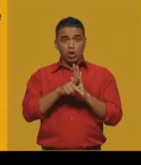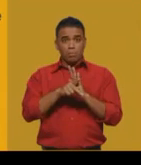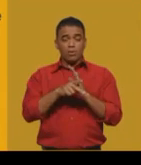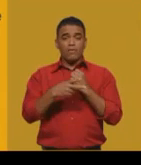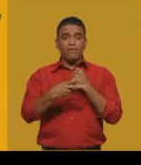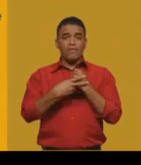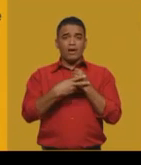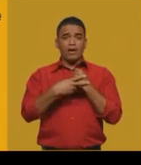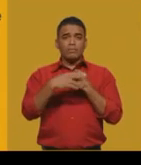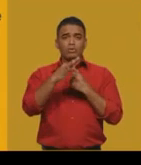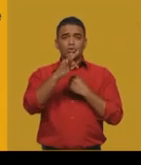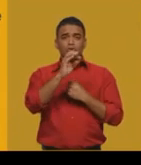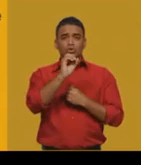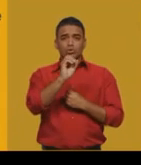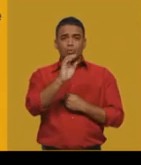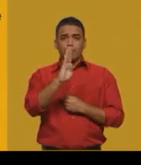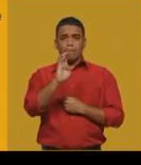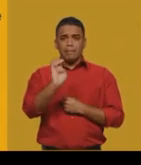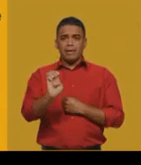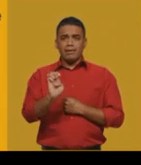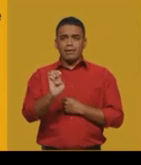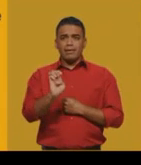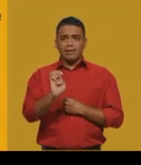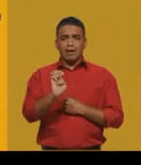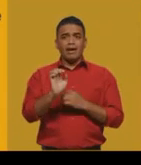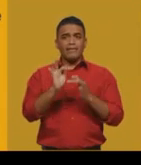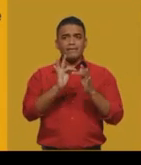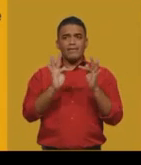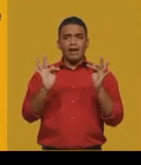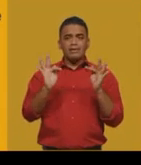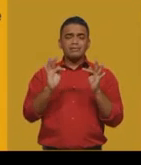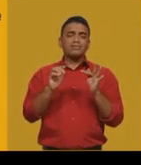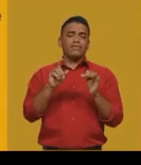peguei Shakespeare was born in